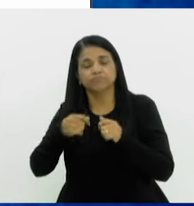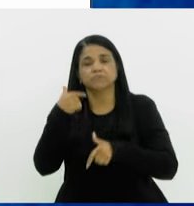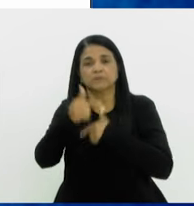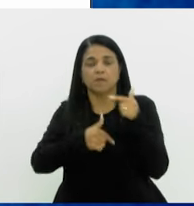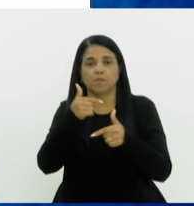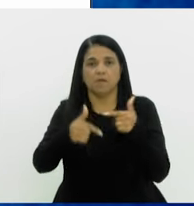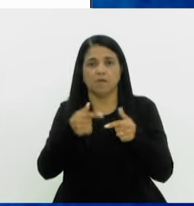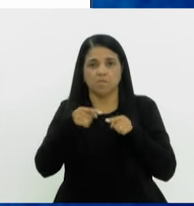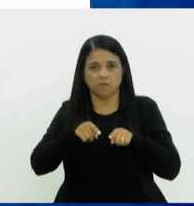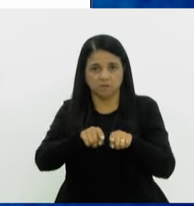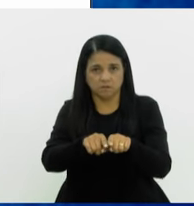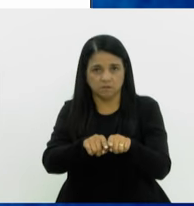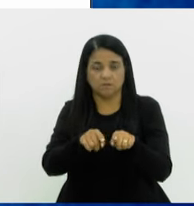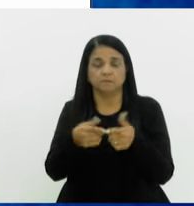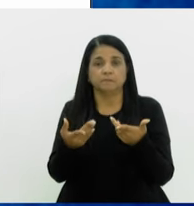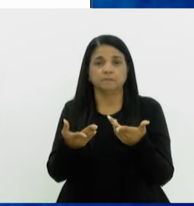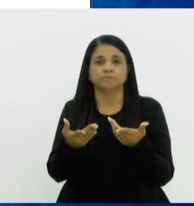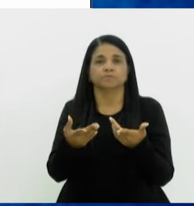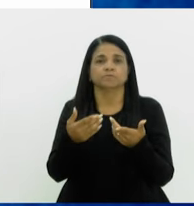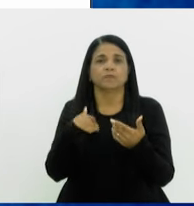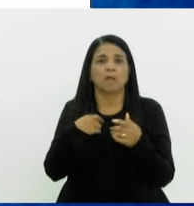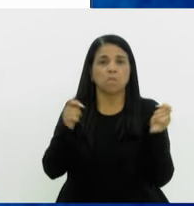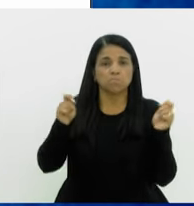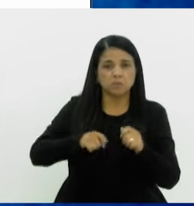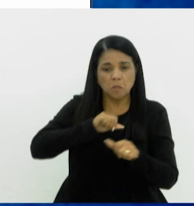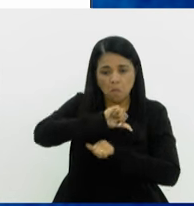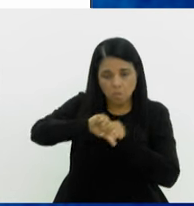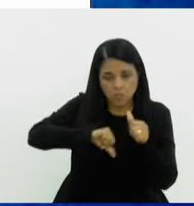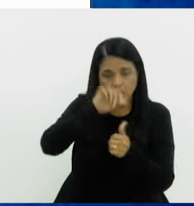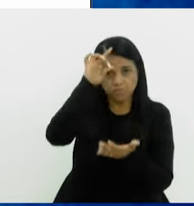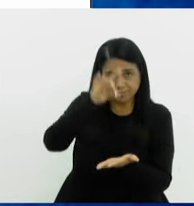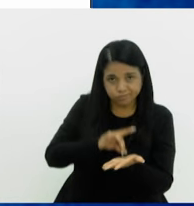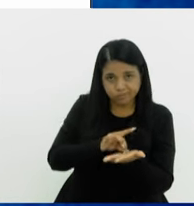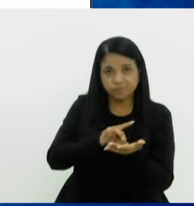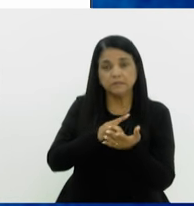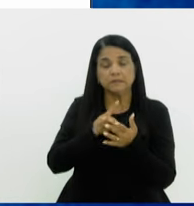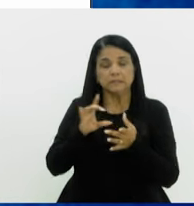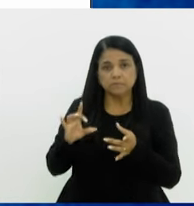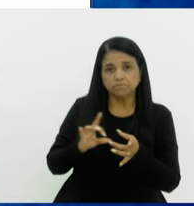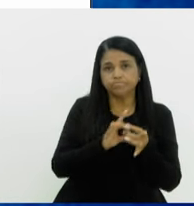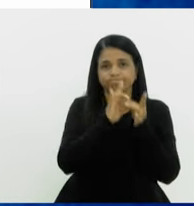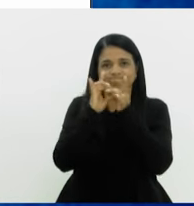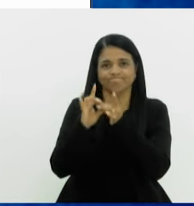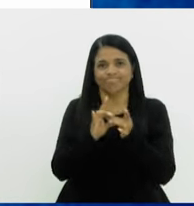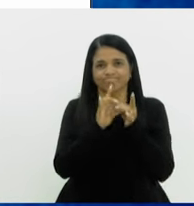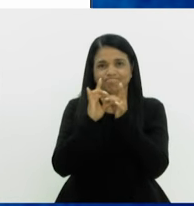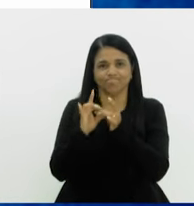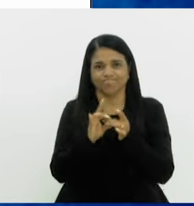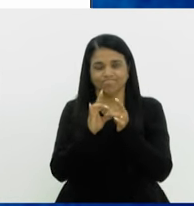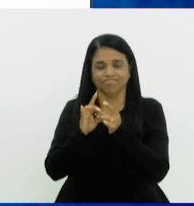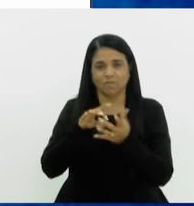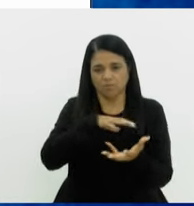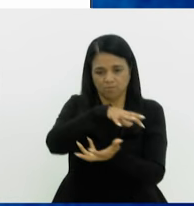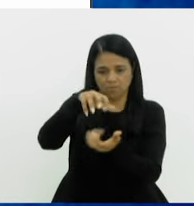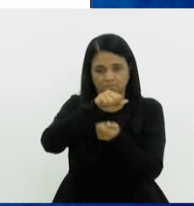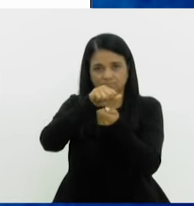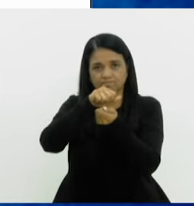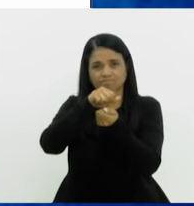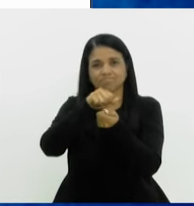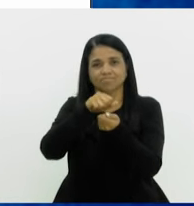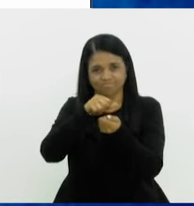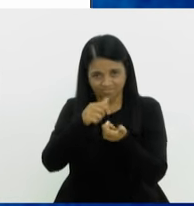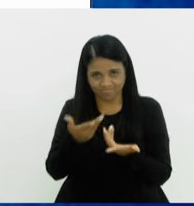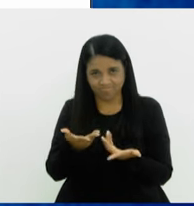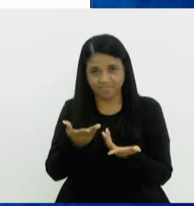juntas e só é possível mudar uma realidade se realmente a gente juntar todo o ecossistema em prol de disso